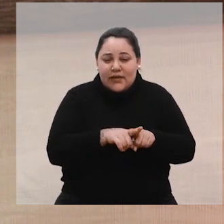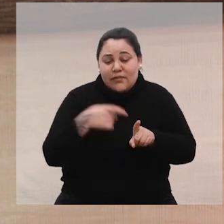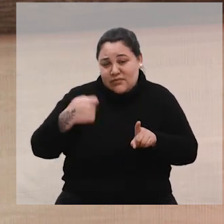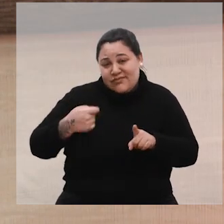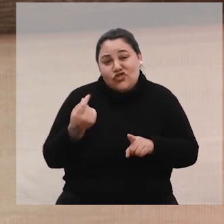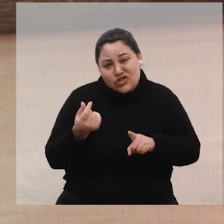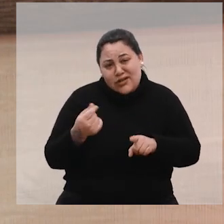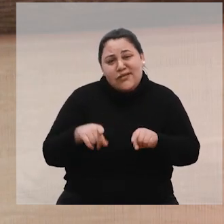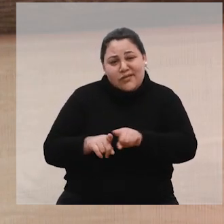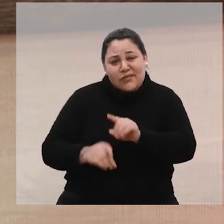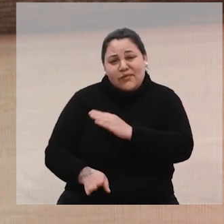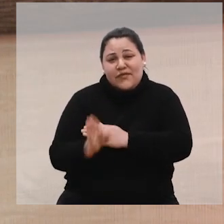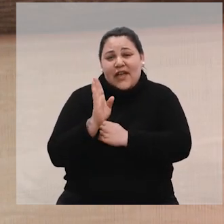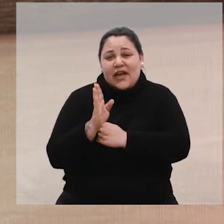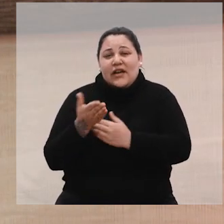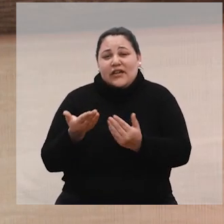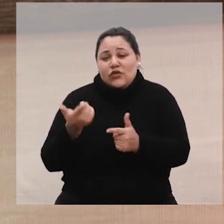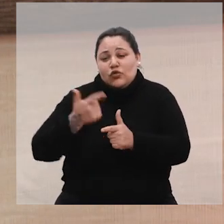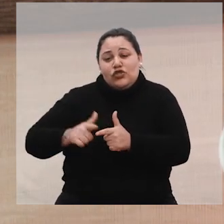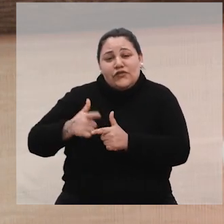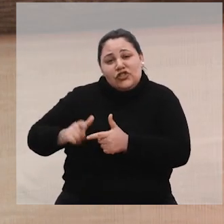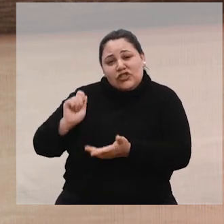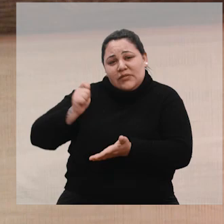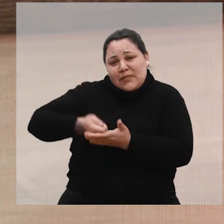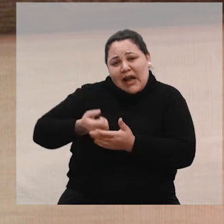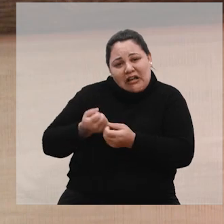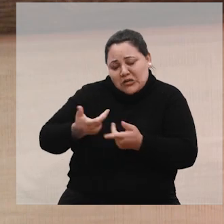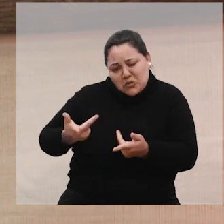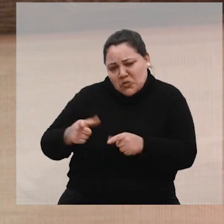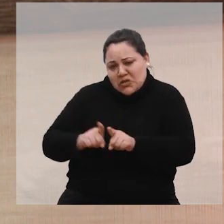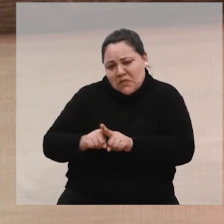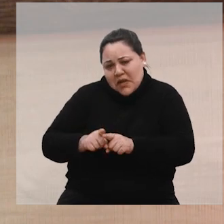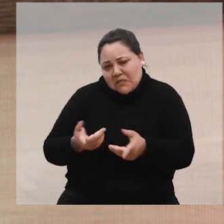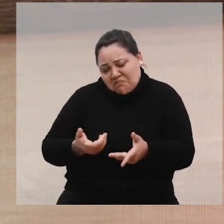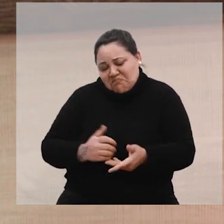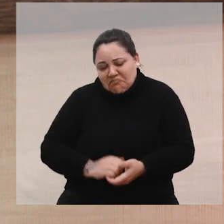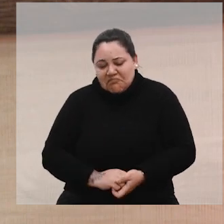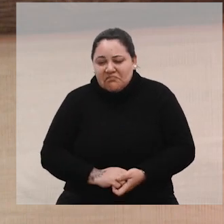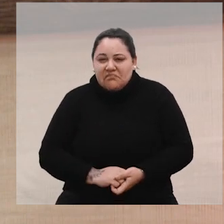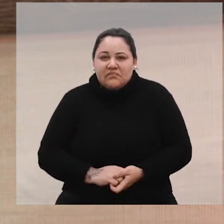de custeio para fazer uma viagem, a divisão até de despesas, enfim?